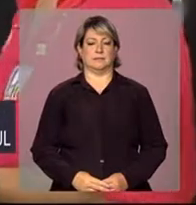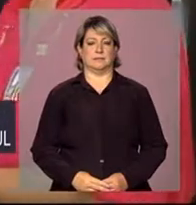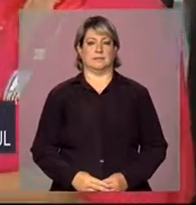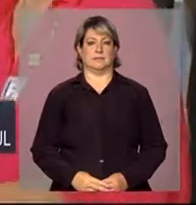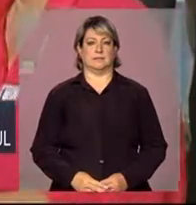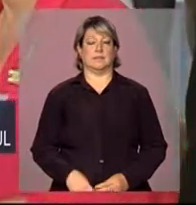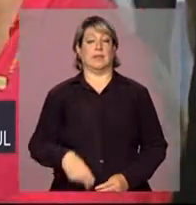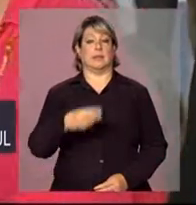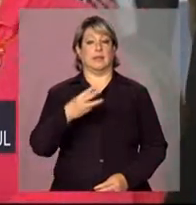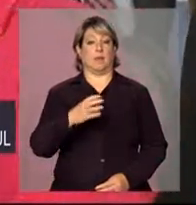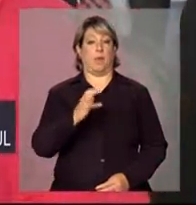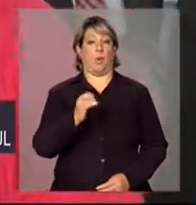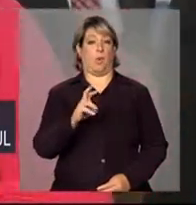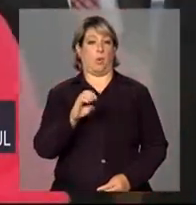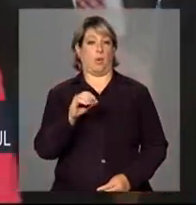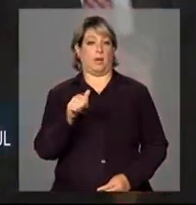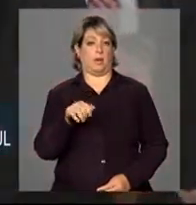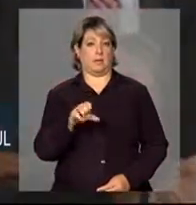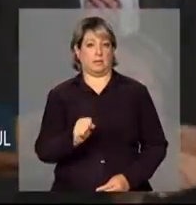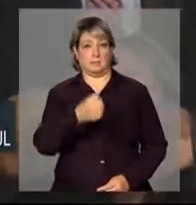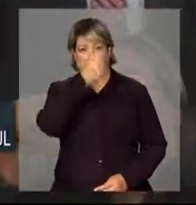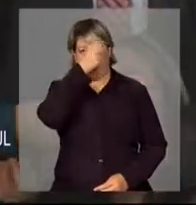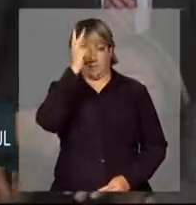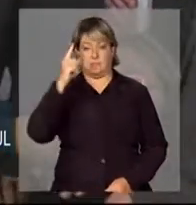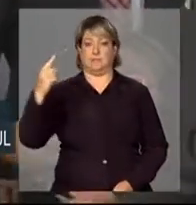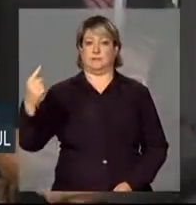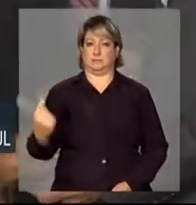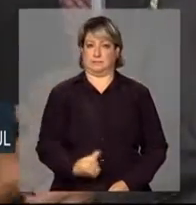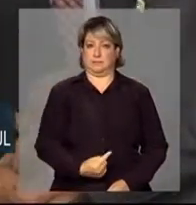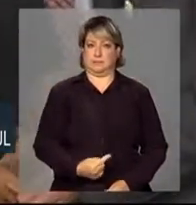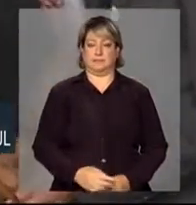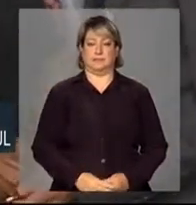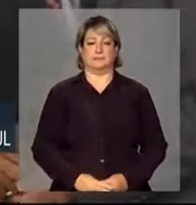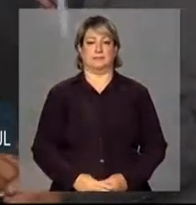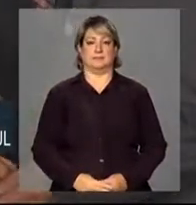Três Coroas, prefeito Hério Grade.